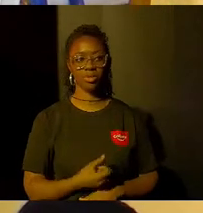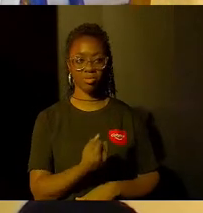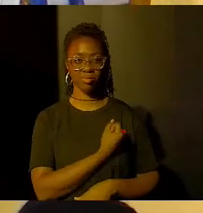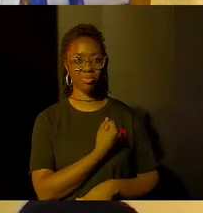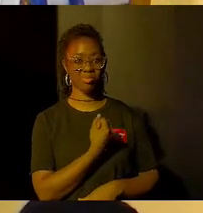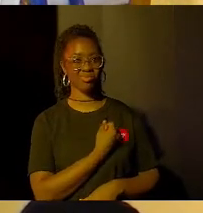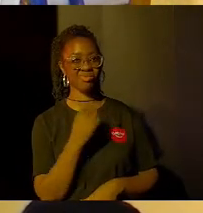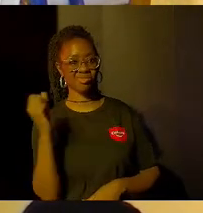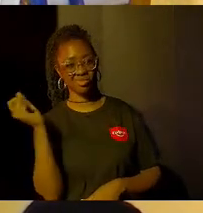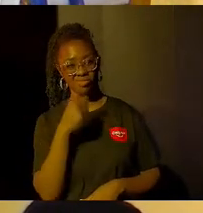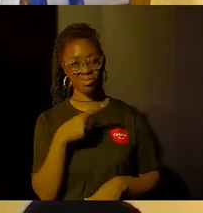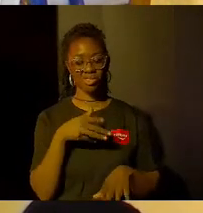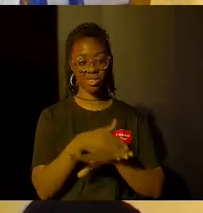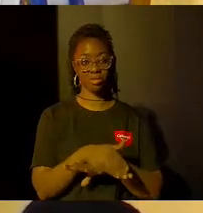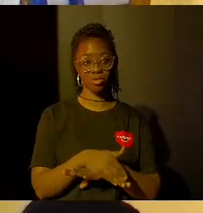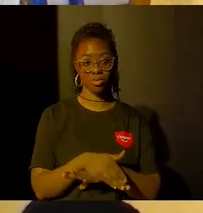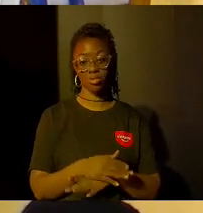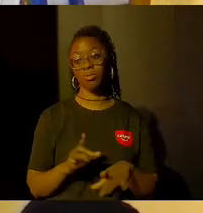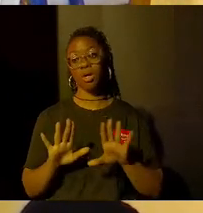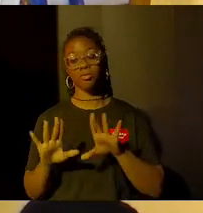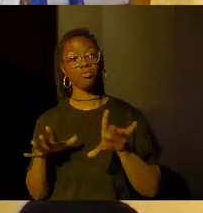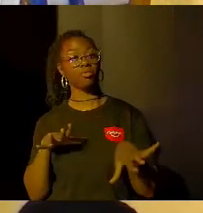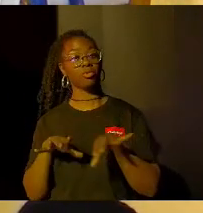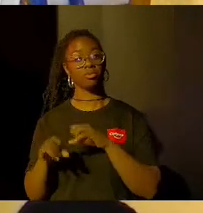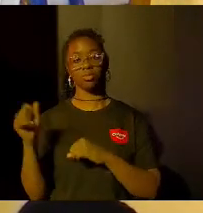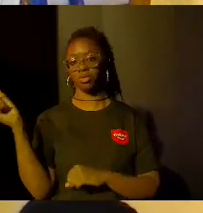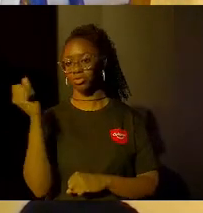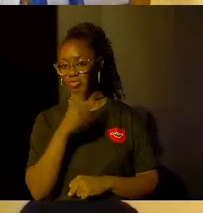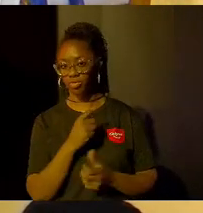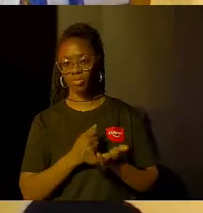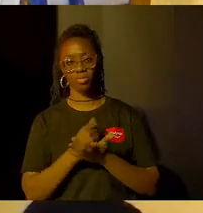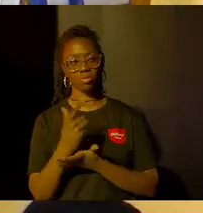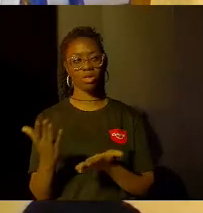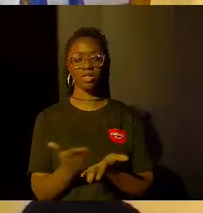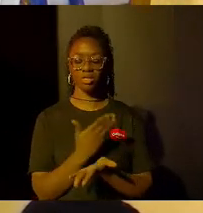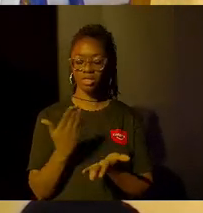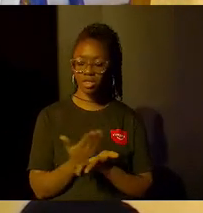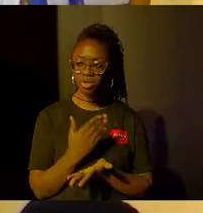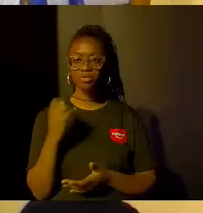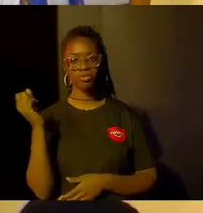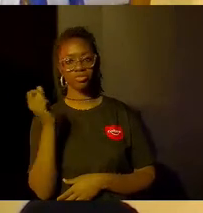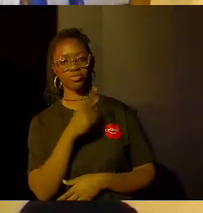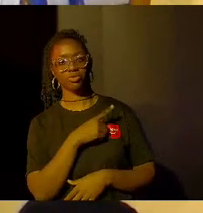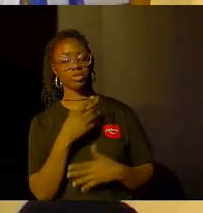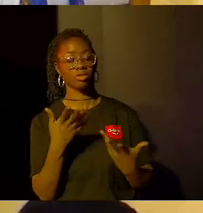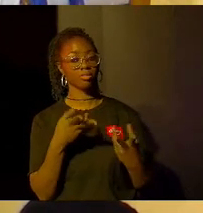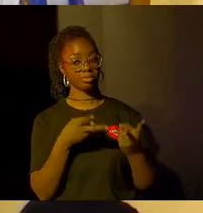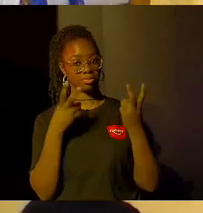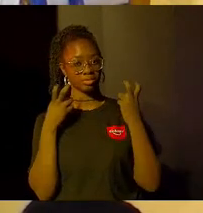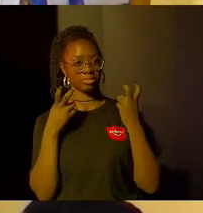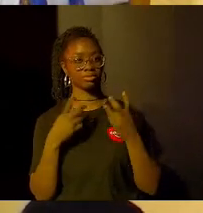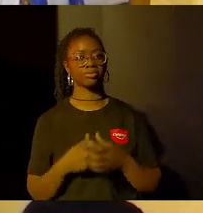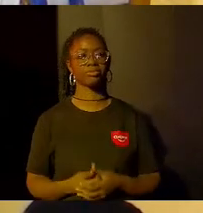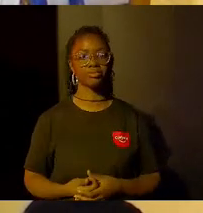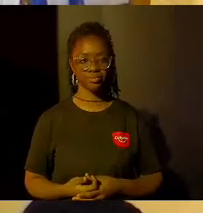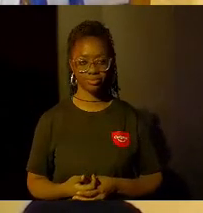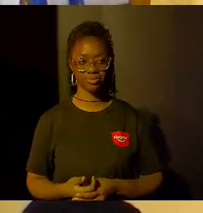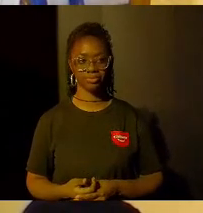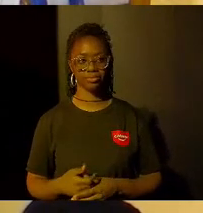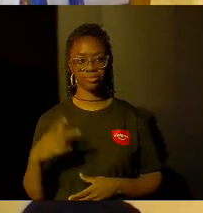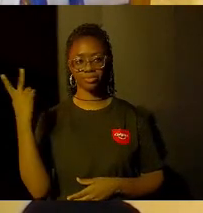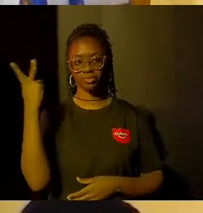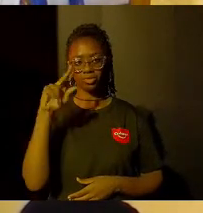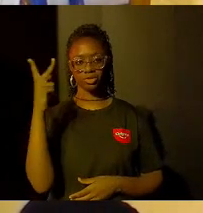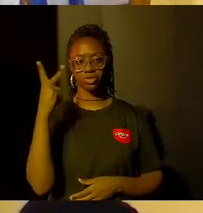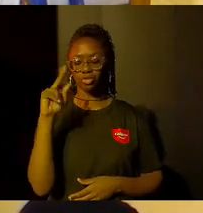é difícil aí você entrou saía difícil comprar os livros é difícil E aí eu percebi que a minha história